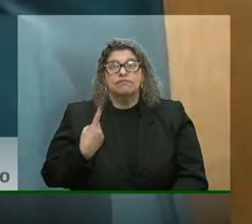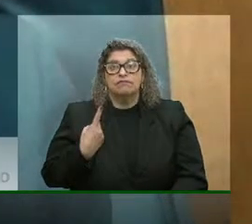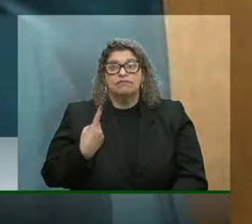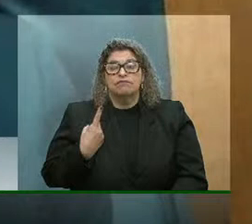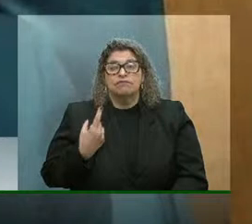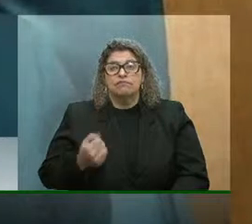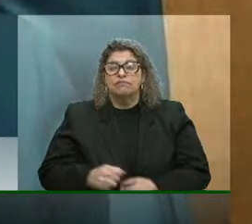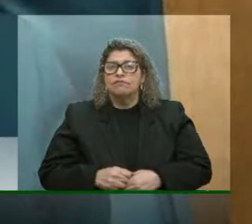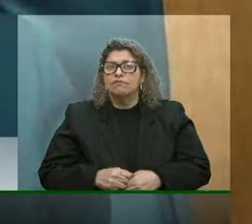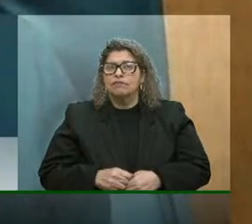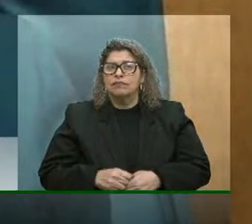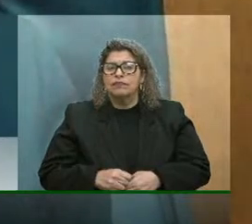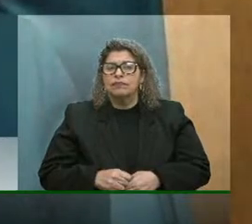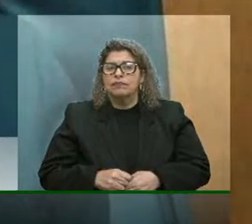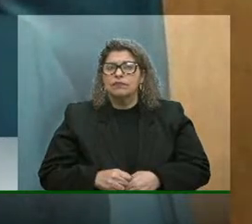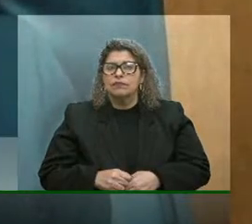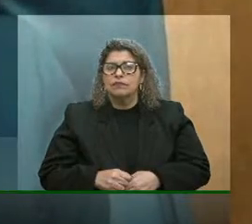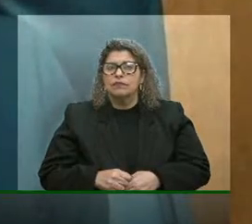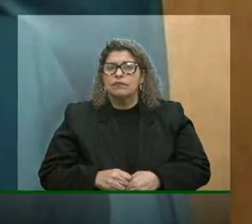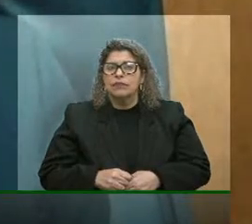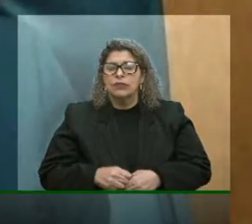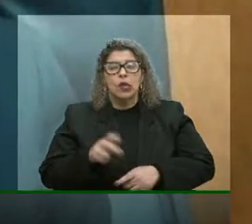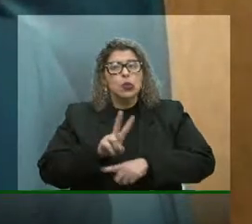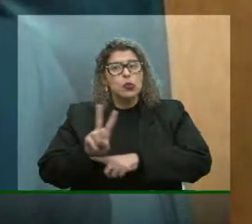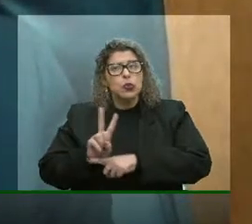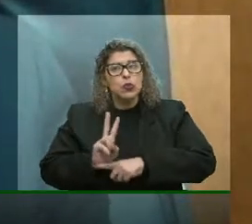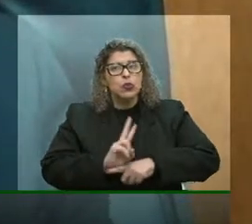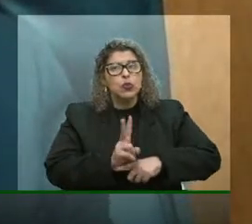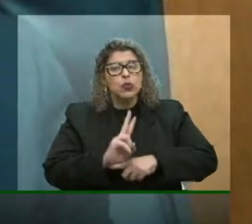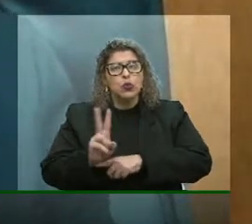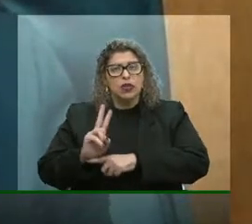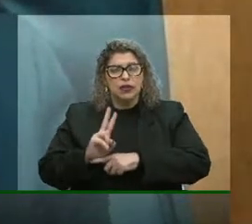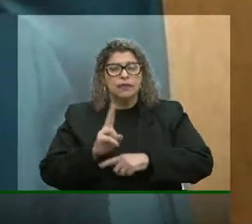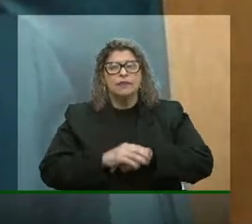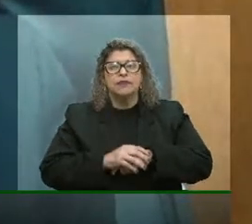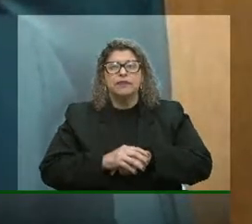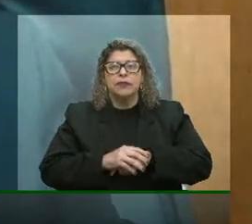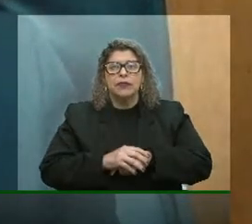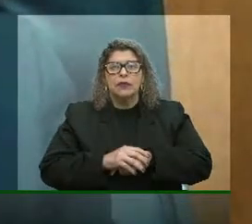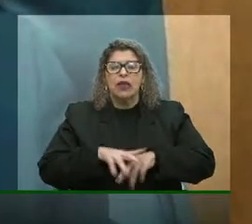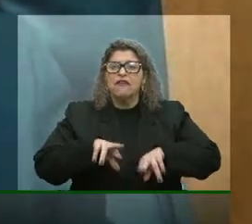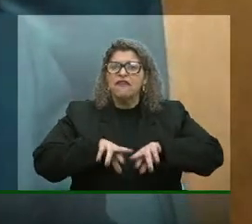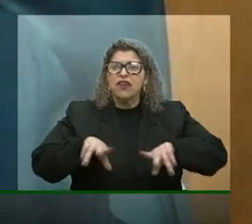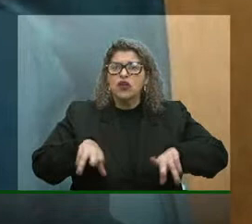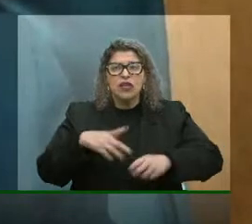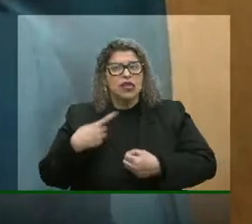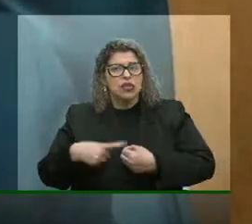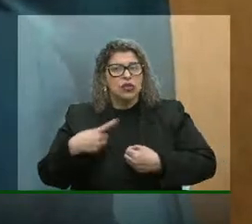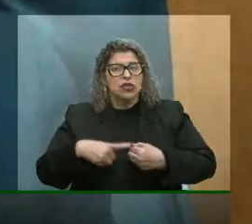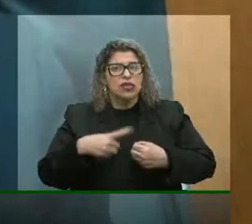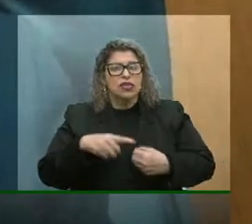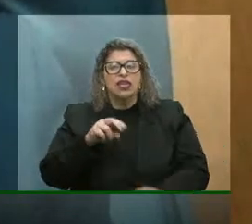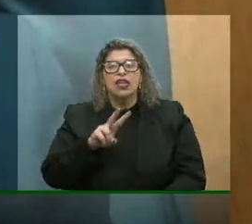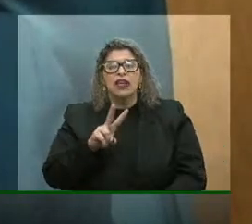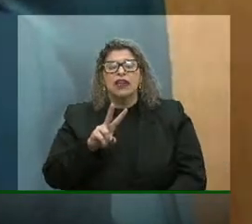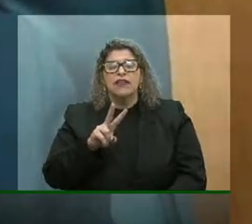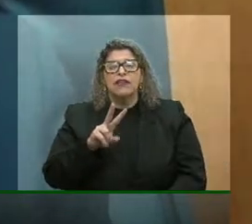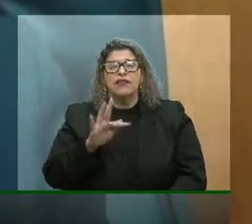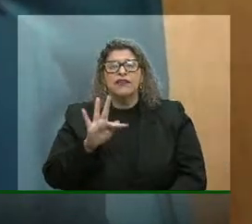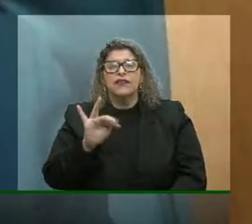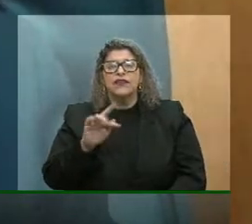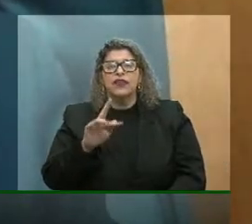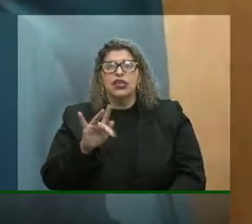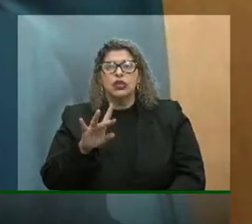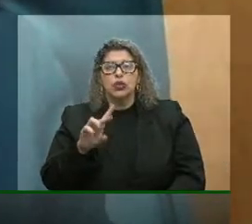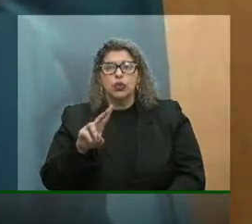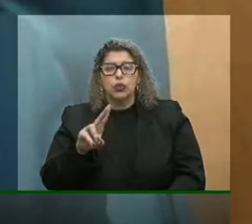Não há unificação das vistorias, inclusive tem a maioria dos municípios, a vistoria é feita semestralmente,